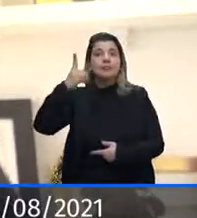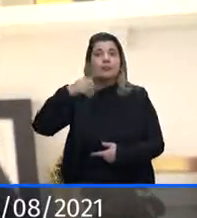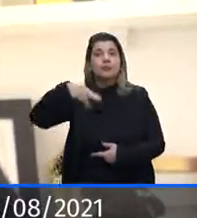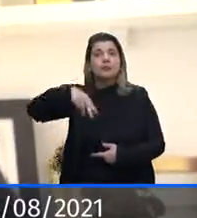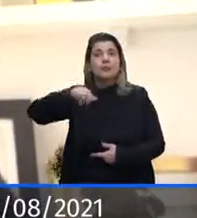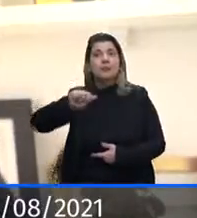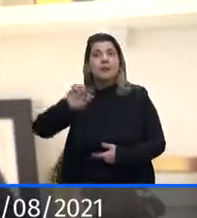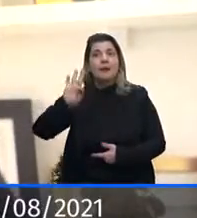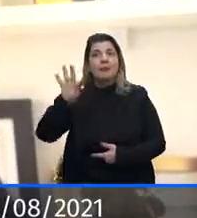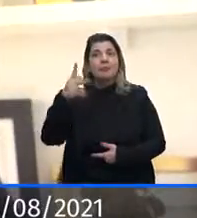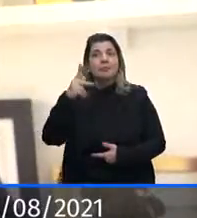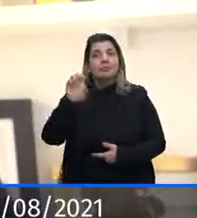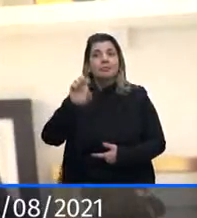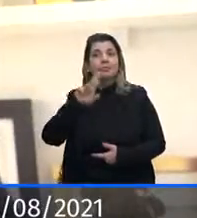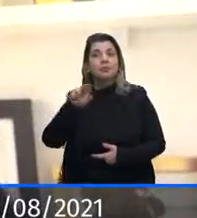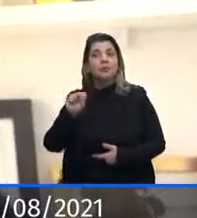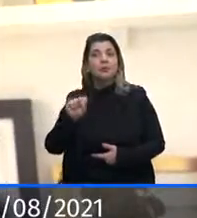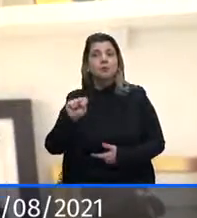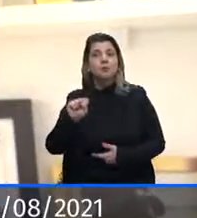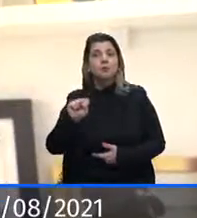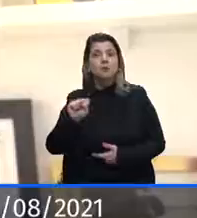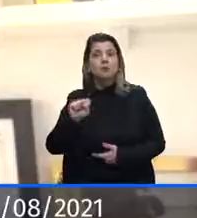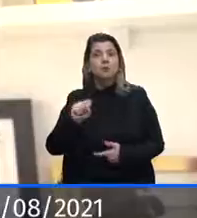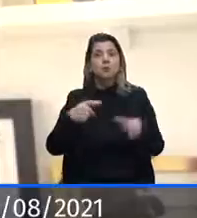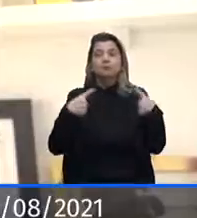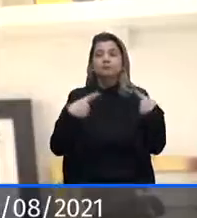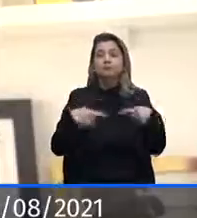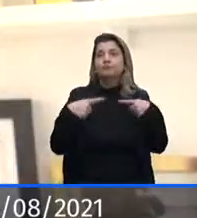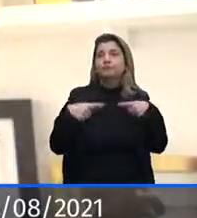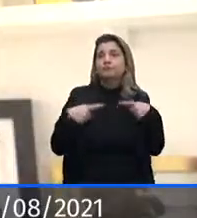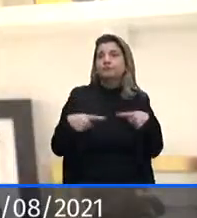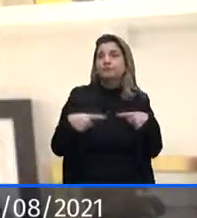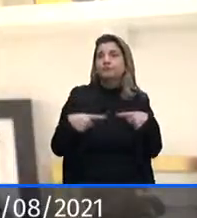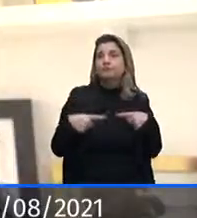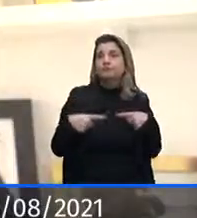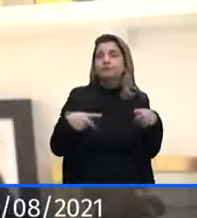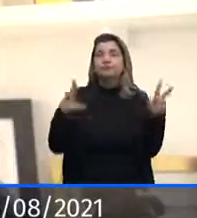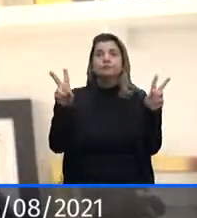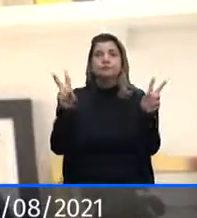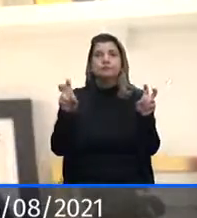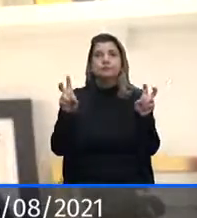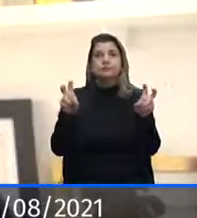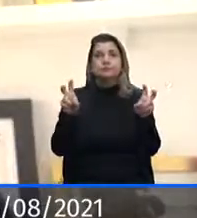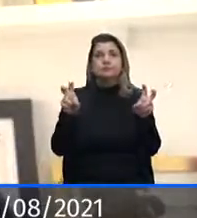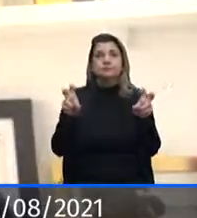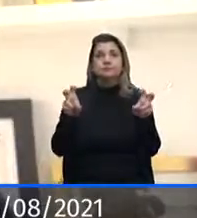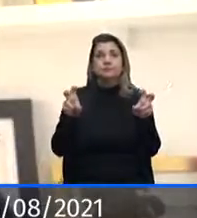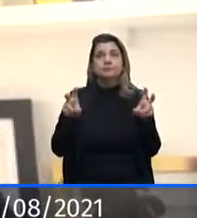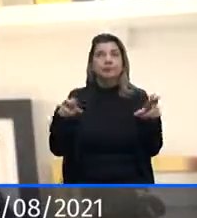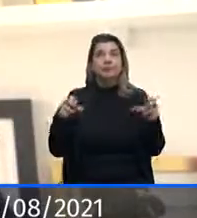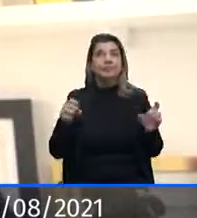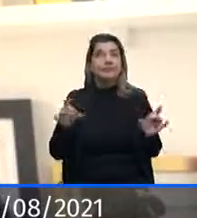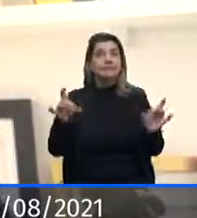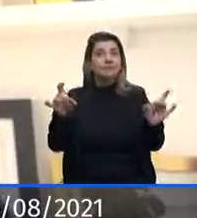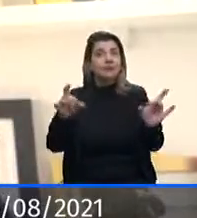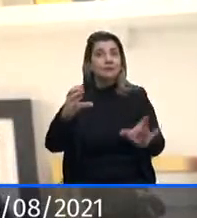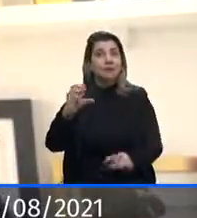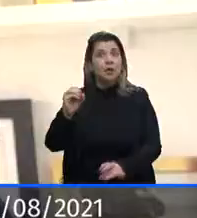Vespe, vai debater a questão da privatização da